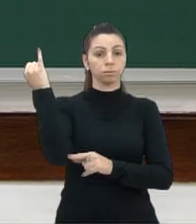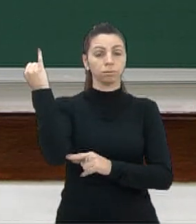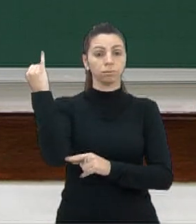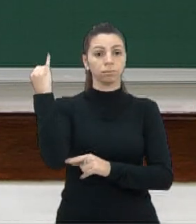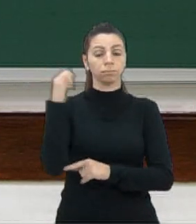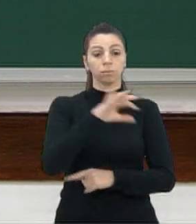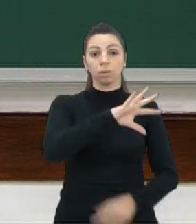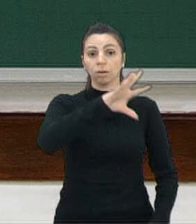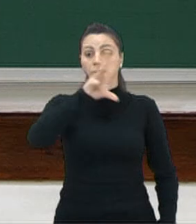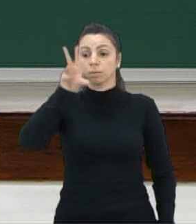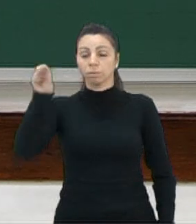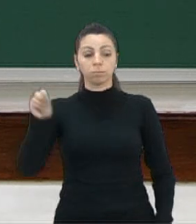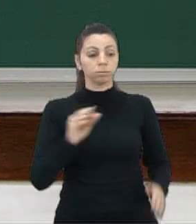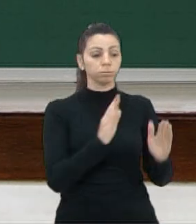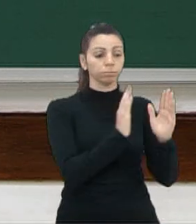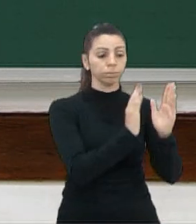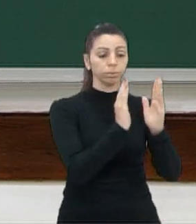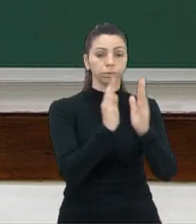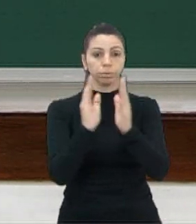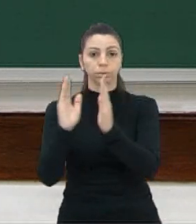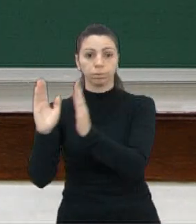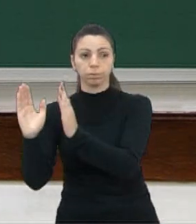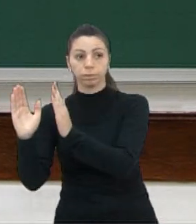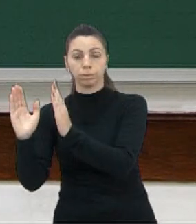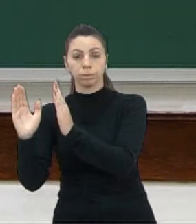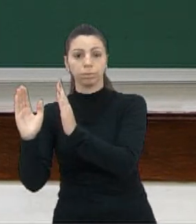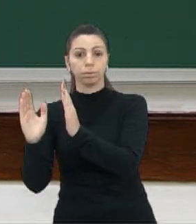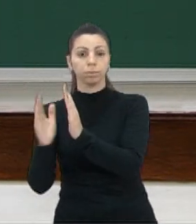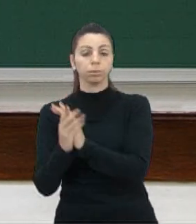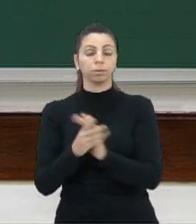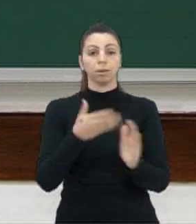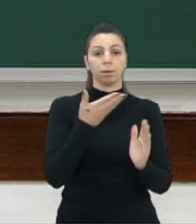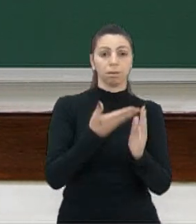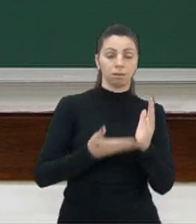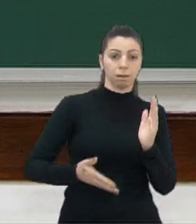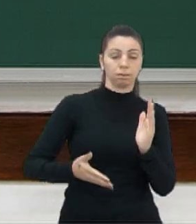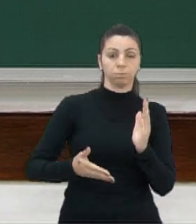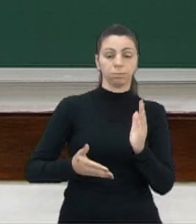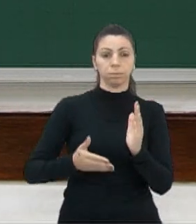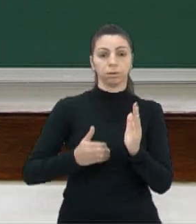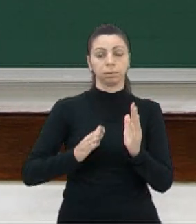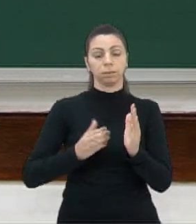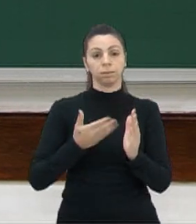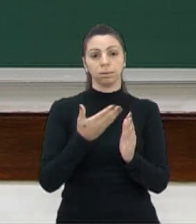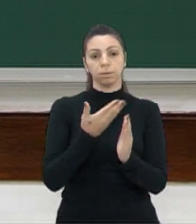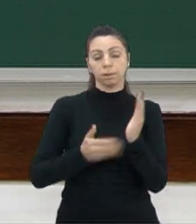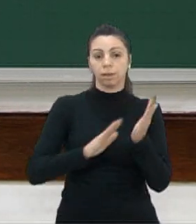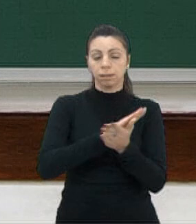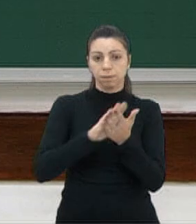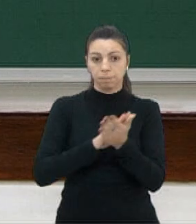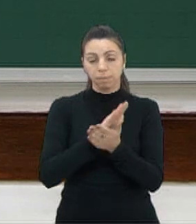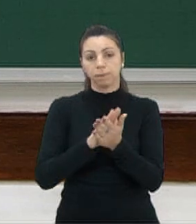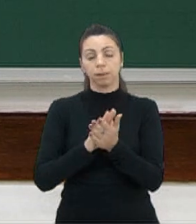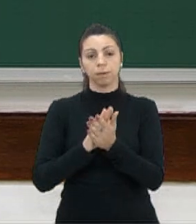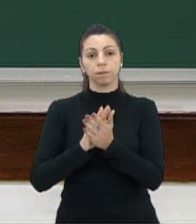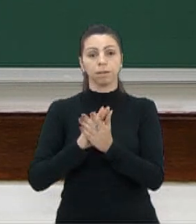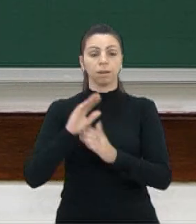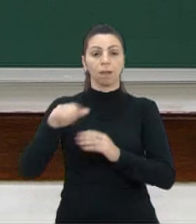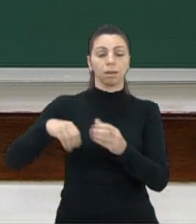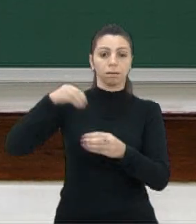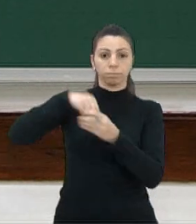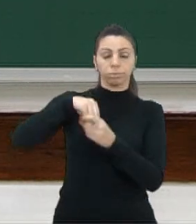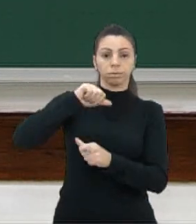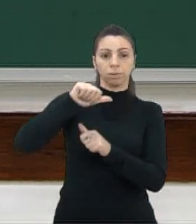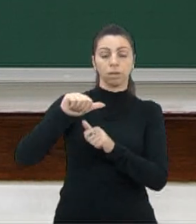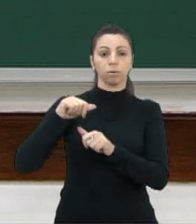tudo bem certinho conforme a lei do Lavoisier, que nada se perde, nada se cria, tudo se transforma. Isso aí tem que estar guardado no coração de vocês